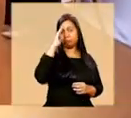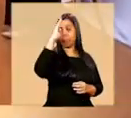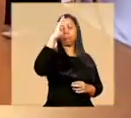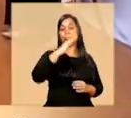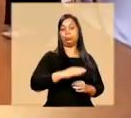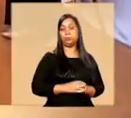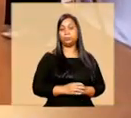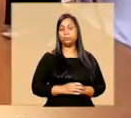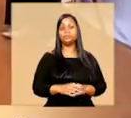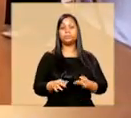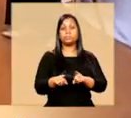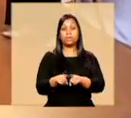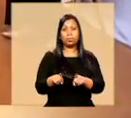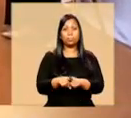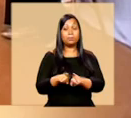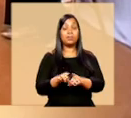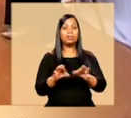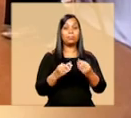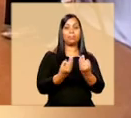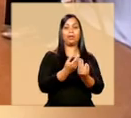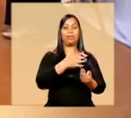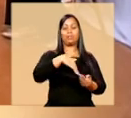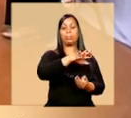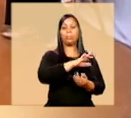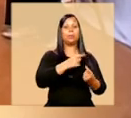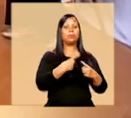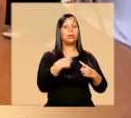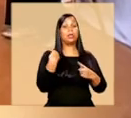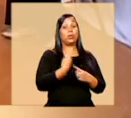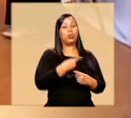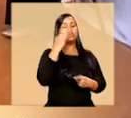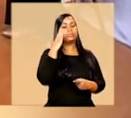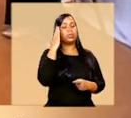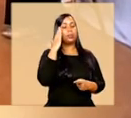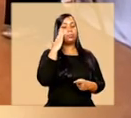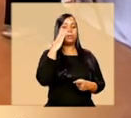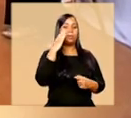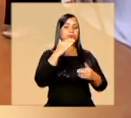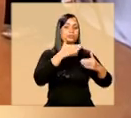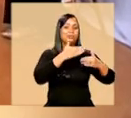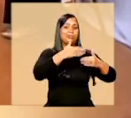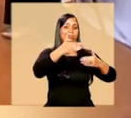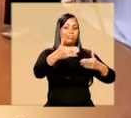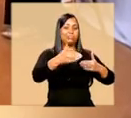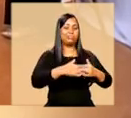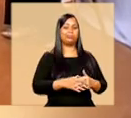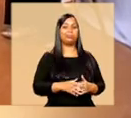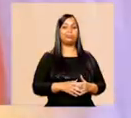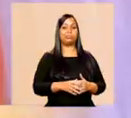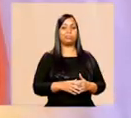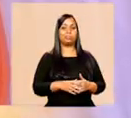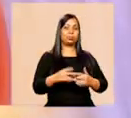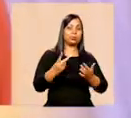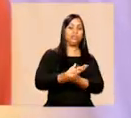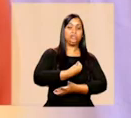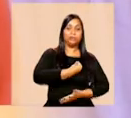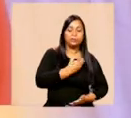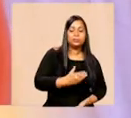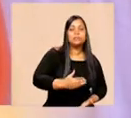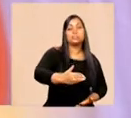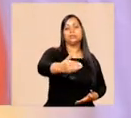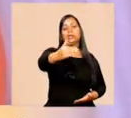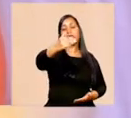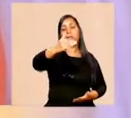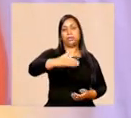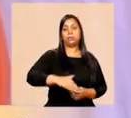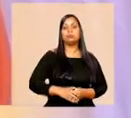Acima de tudo. Sim. E, acima de tudo, pela família, né? Porque nós sabemos um processo depois. O transplante acontece, a vida